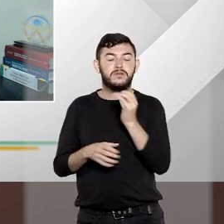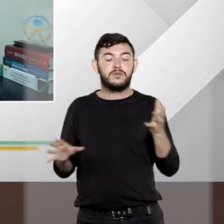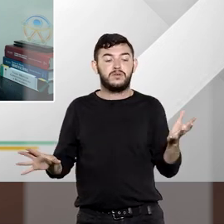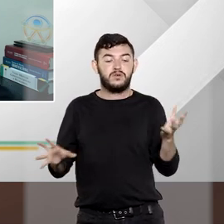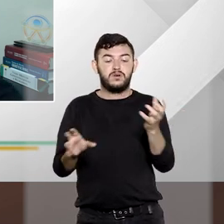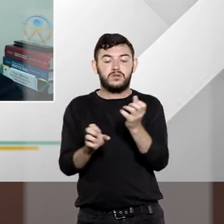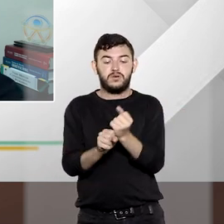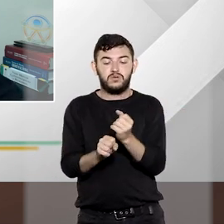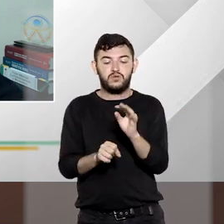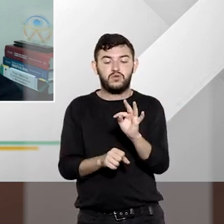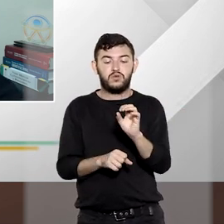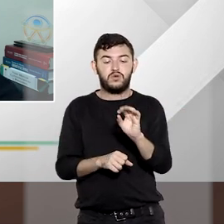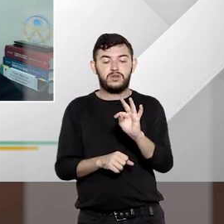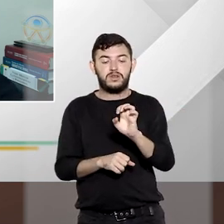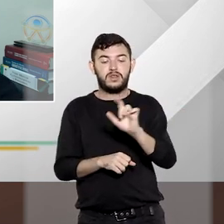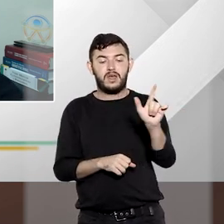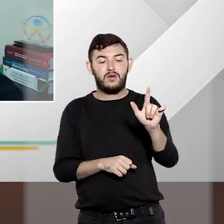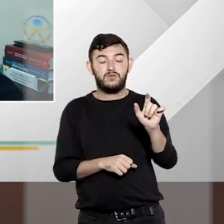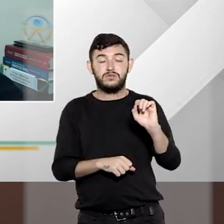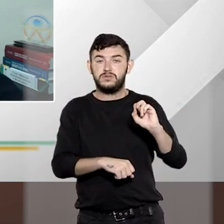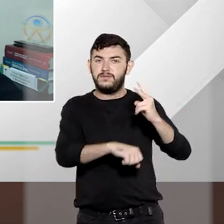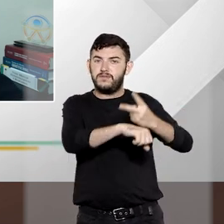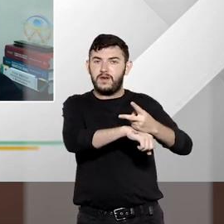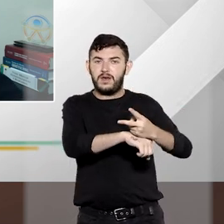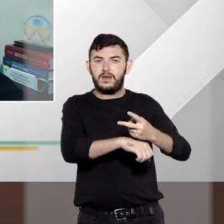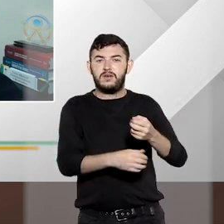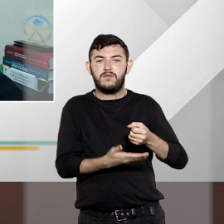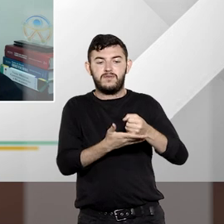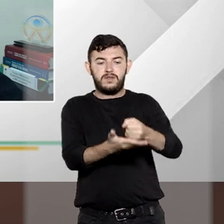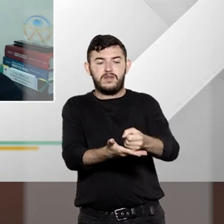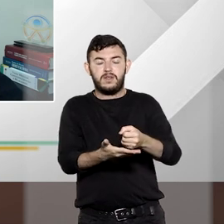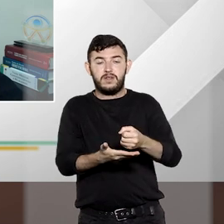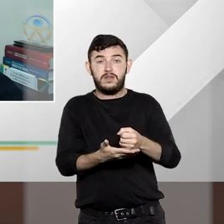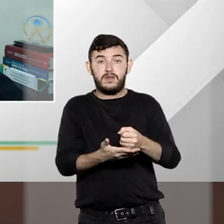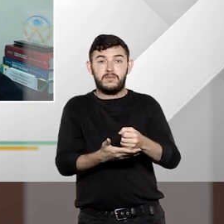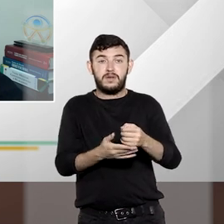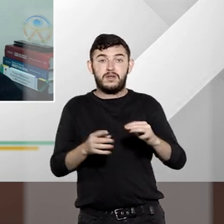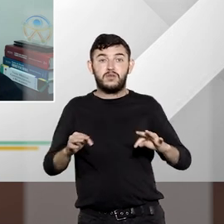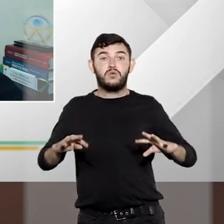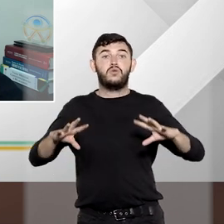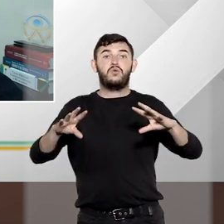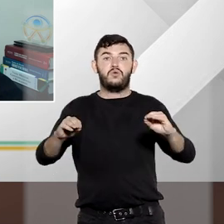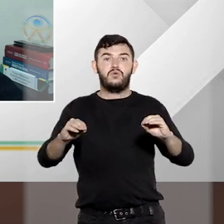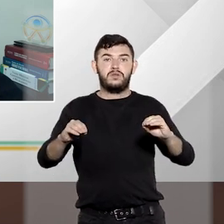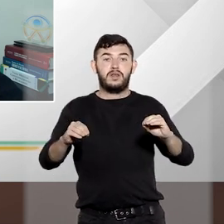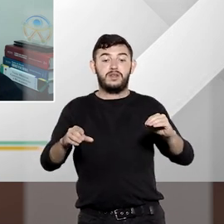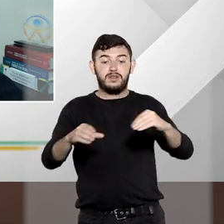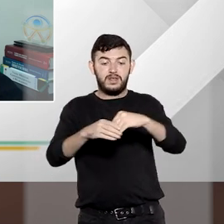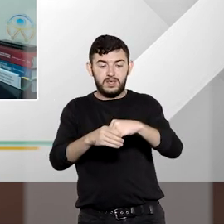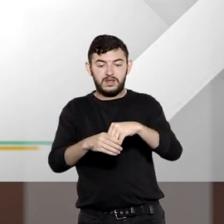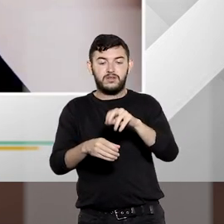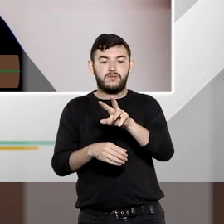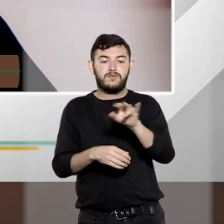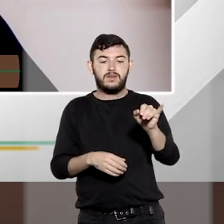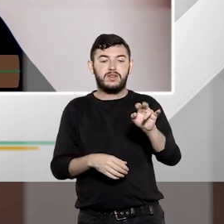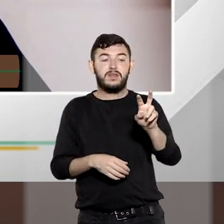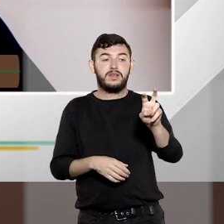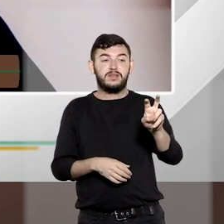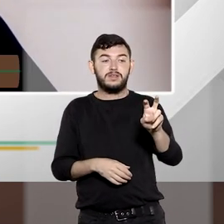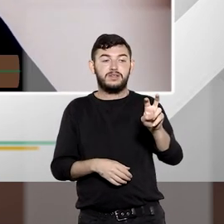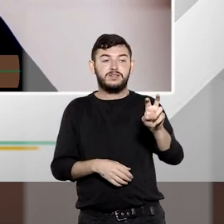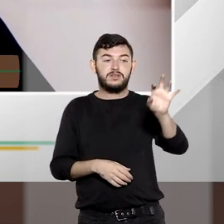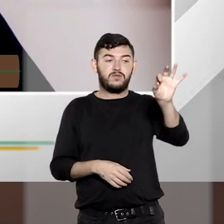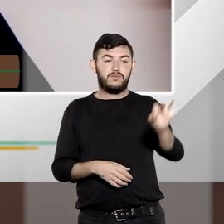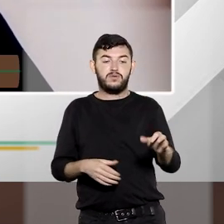concorrência, né? o total de vagas que é para ampla concorrência, Isso. aí vai entrar ali desse 5